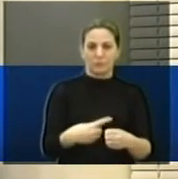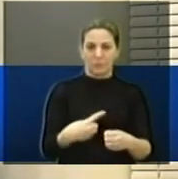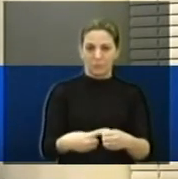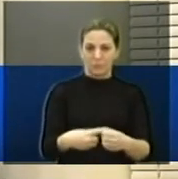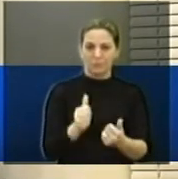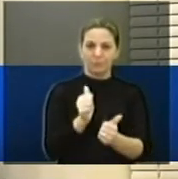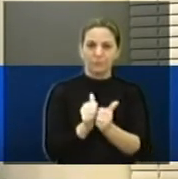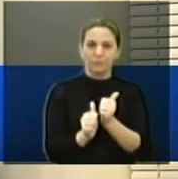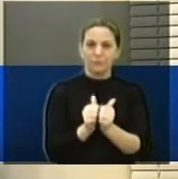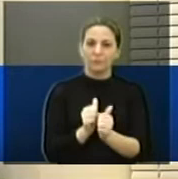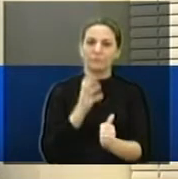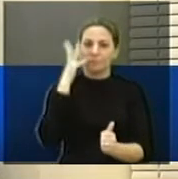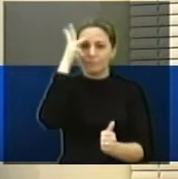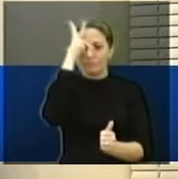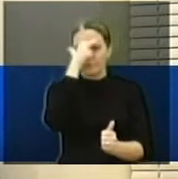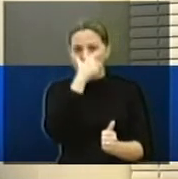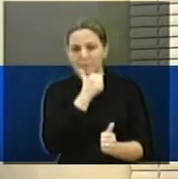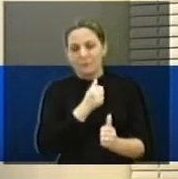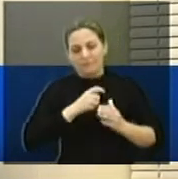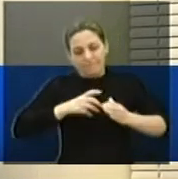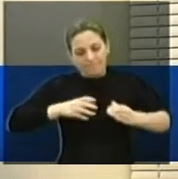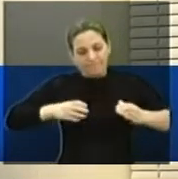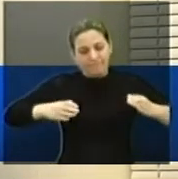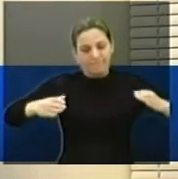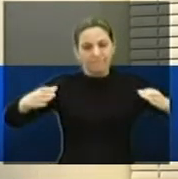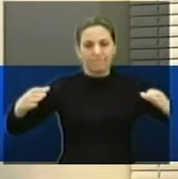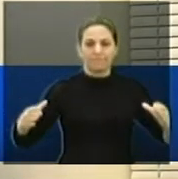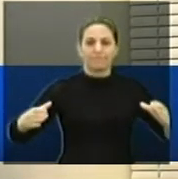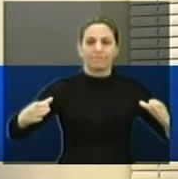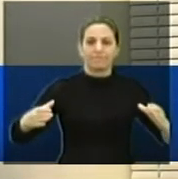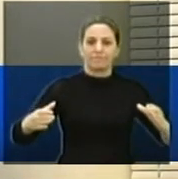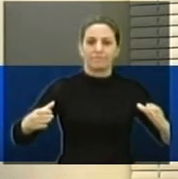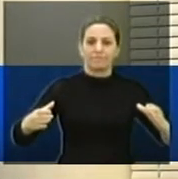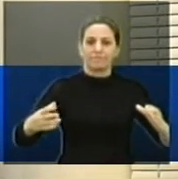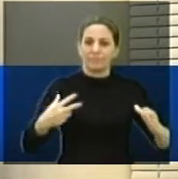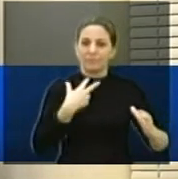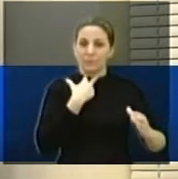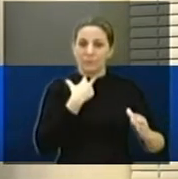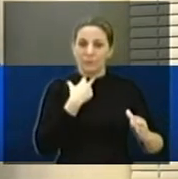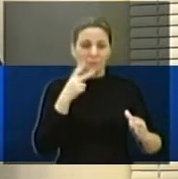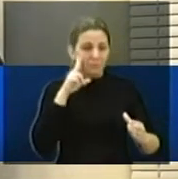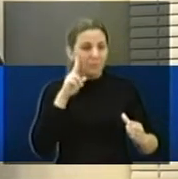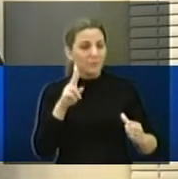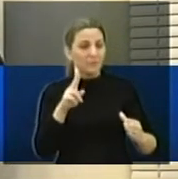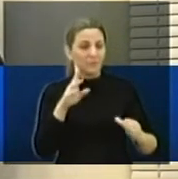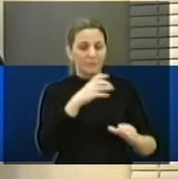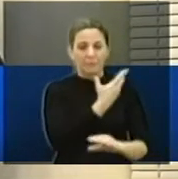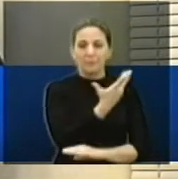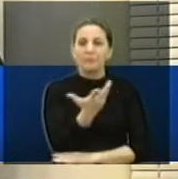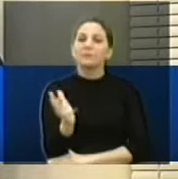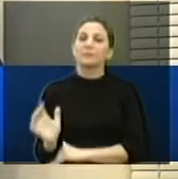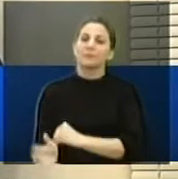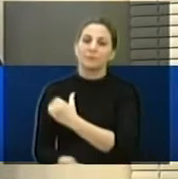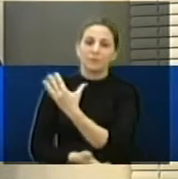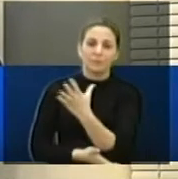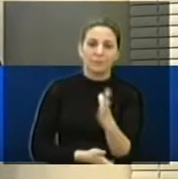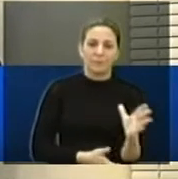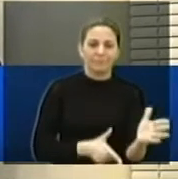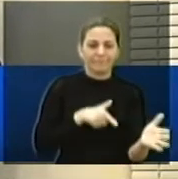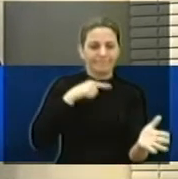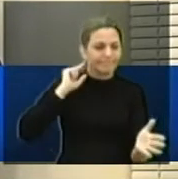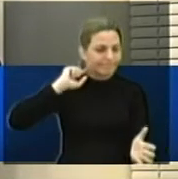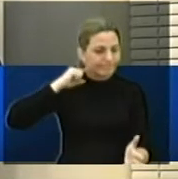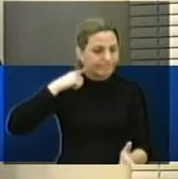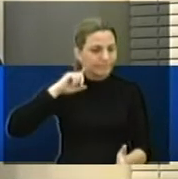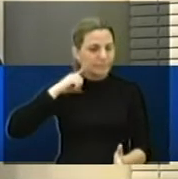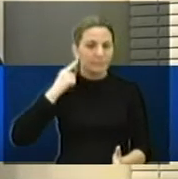muito bonita grande e não dá mais pra reconhecer a praça tamanho é sujeira